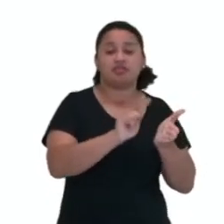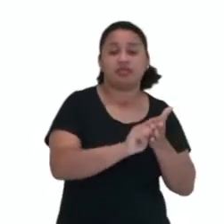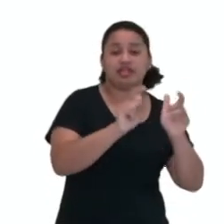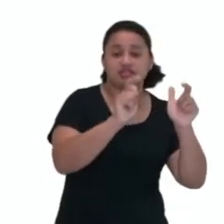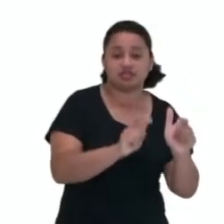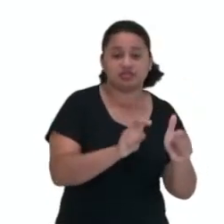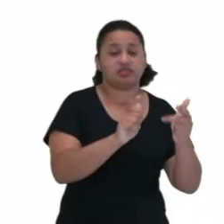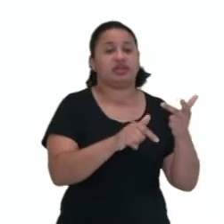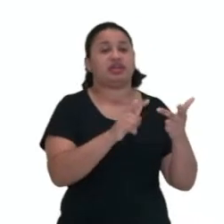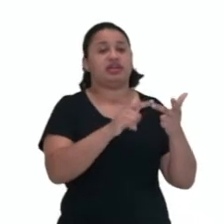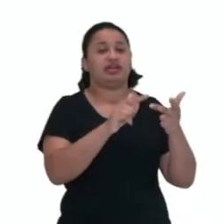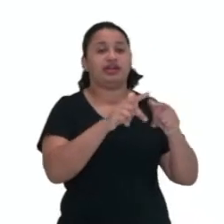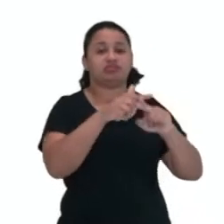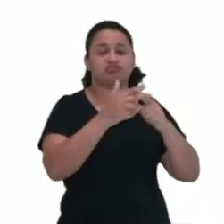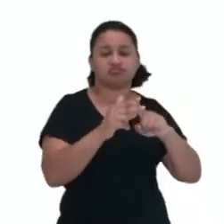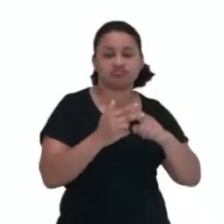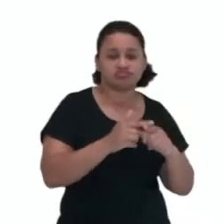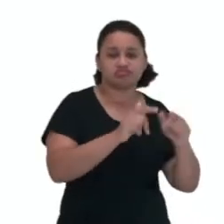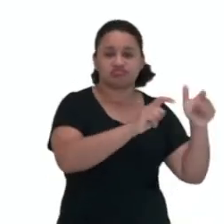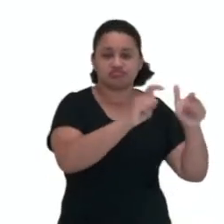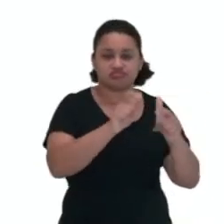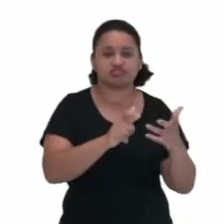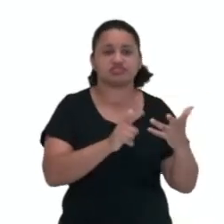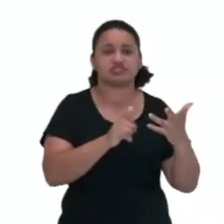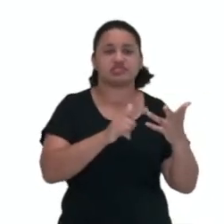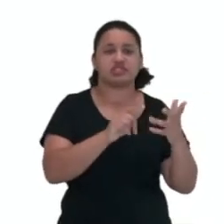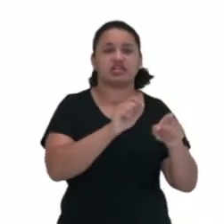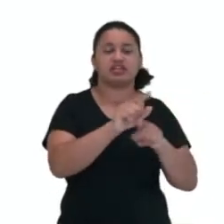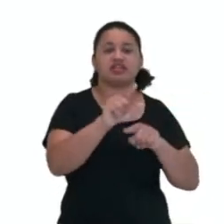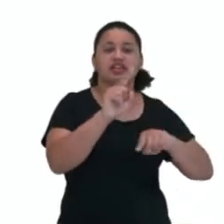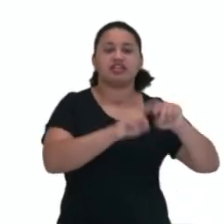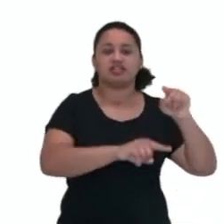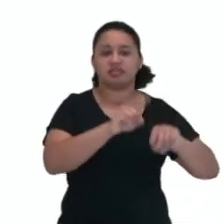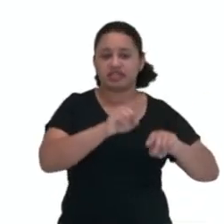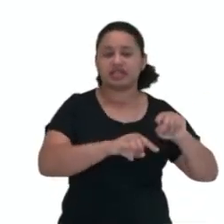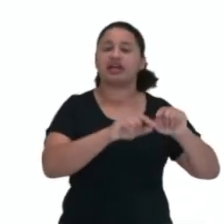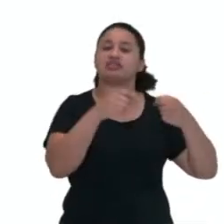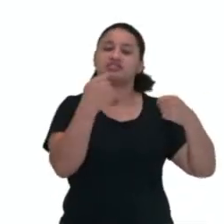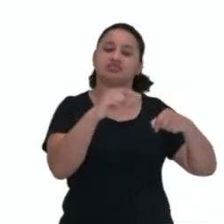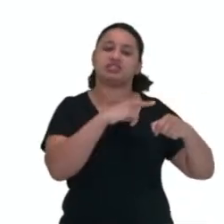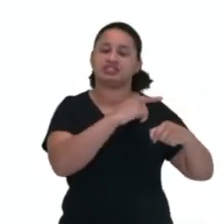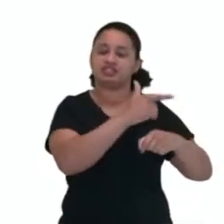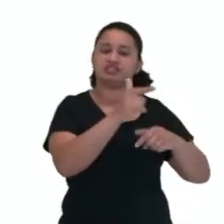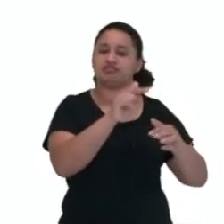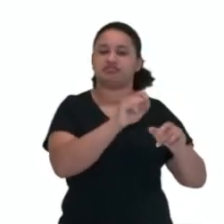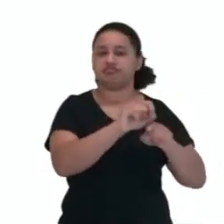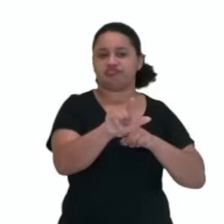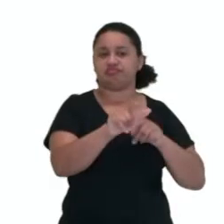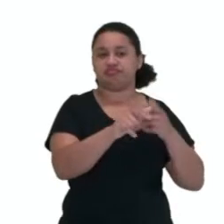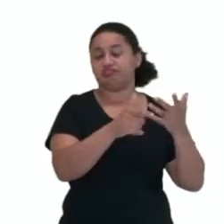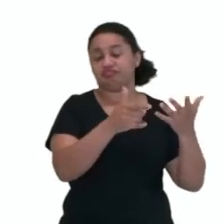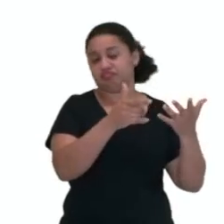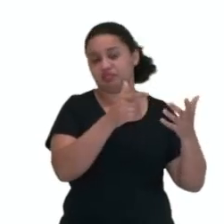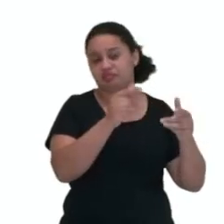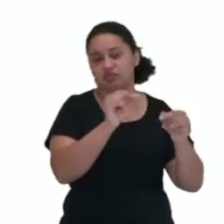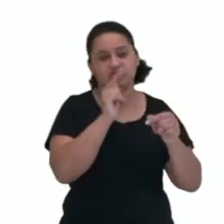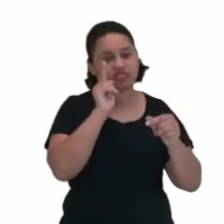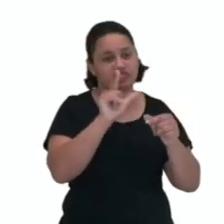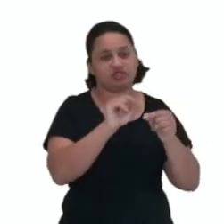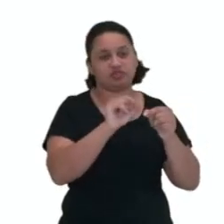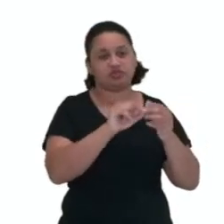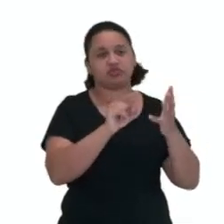da empresa, manutenção do ambiente, aluguel de equipamentos que são feitos para você